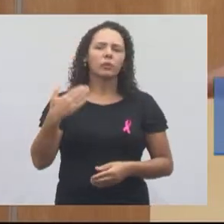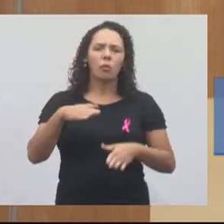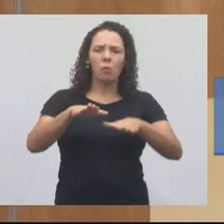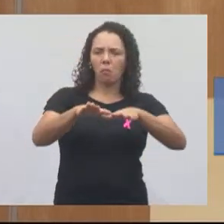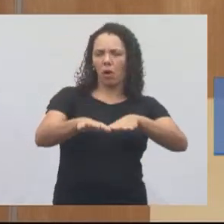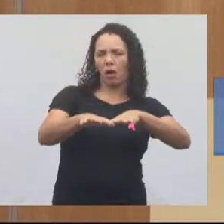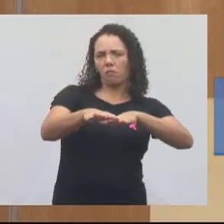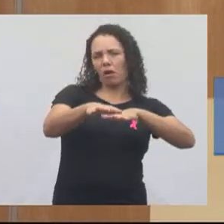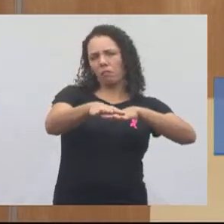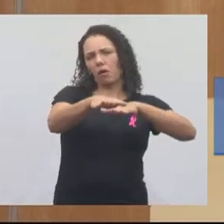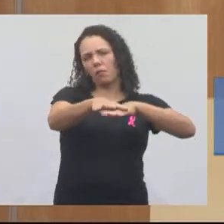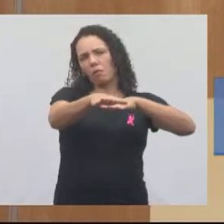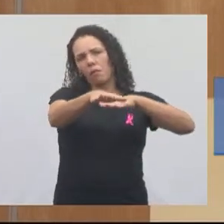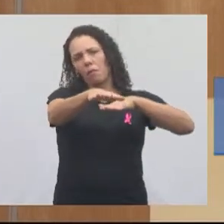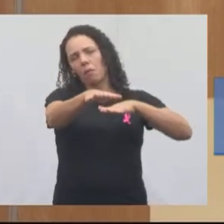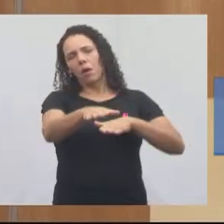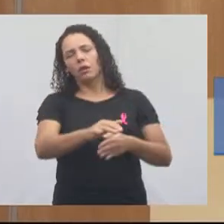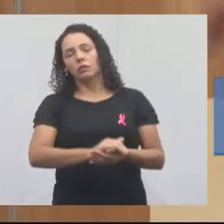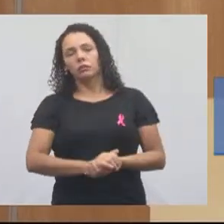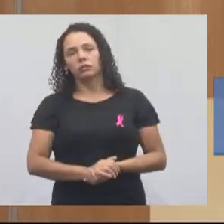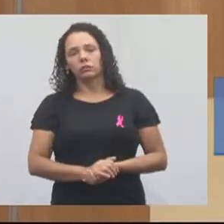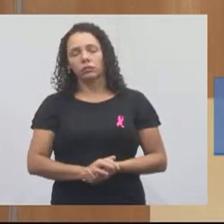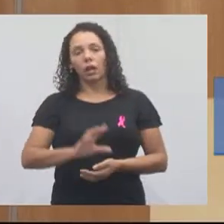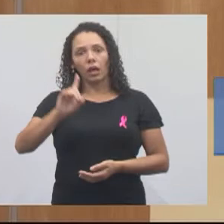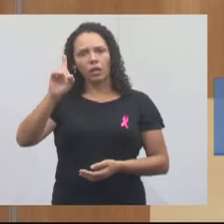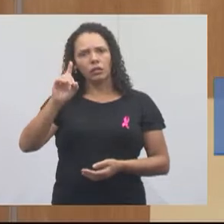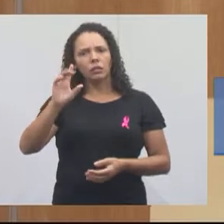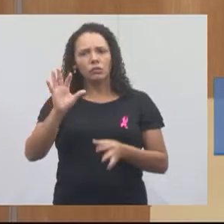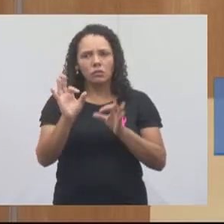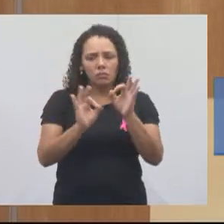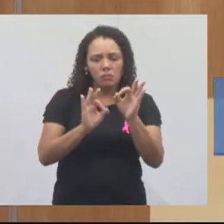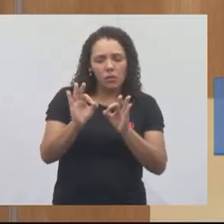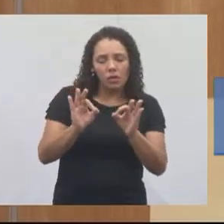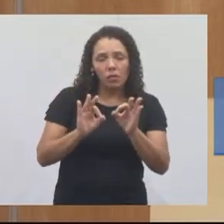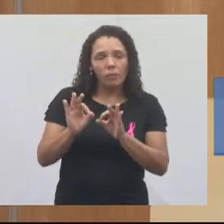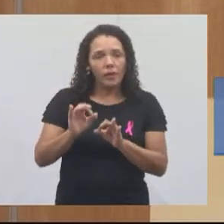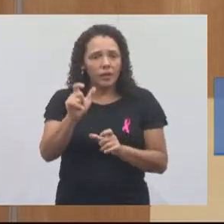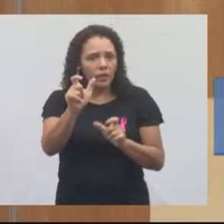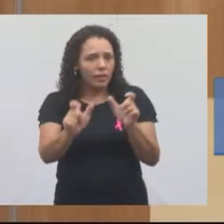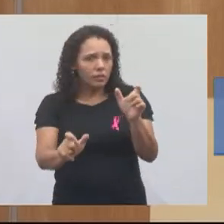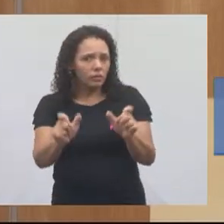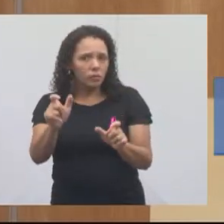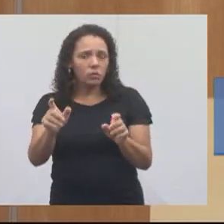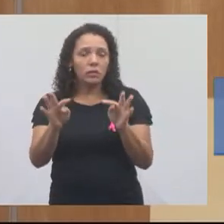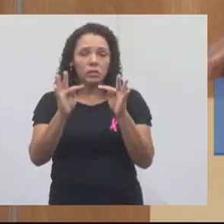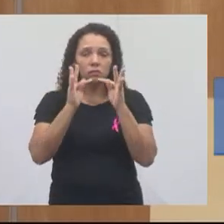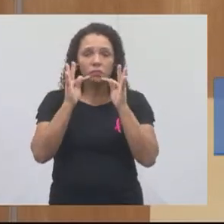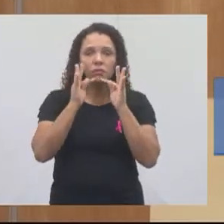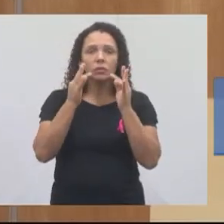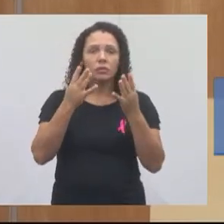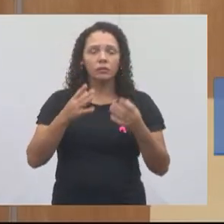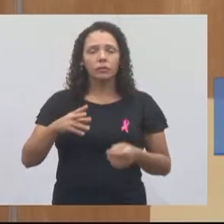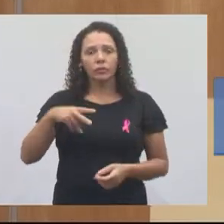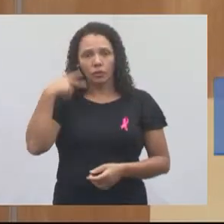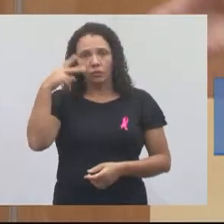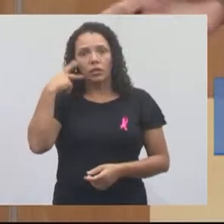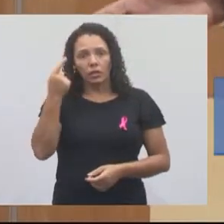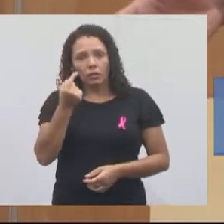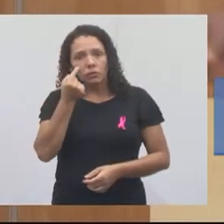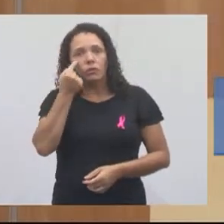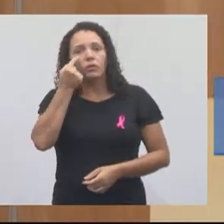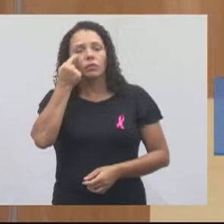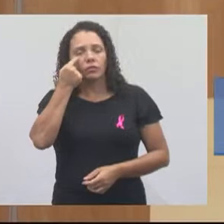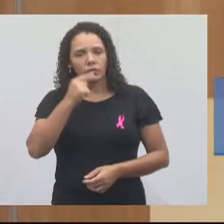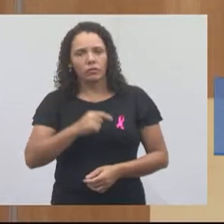carros que chegaram naquele lugar e Deus prepara as testemunhas. O vereador estava presente naquele lugar e